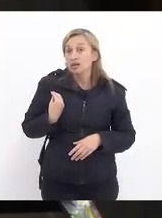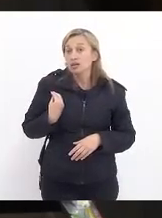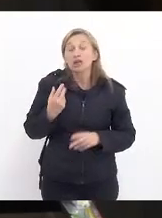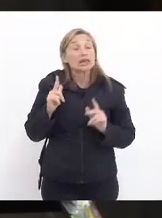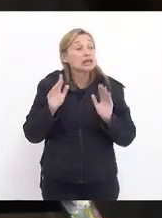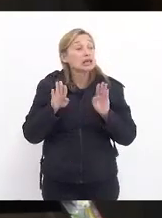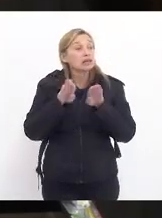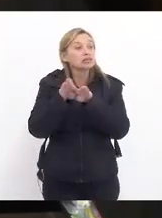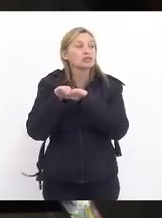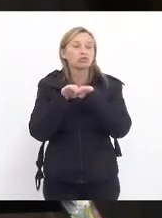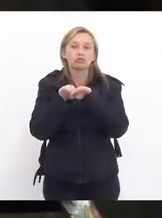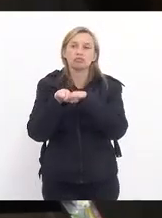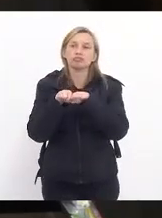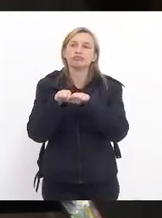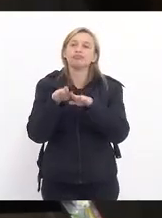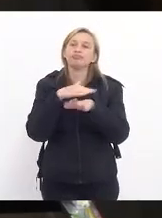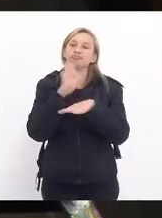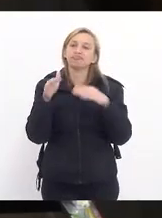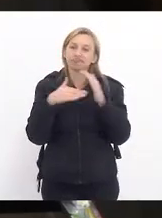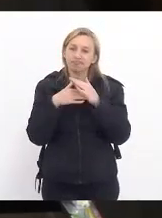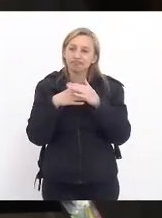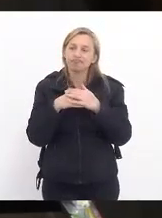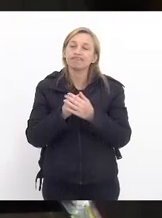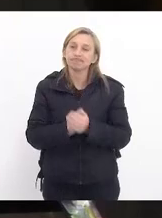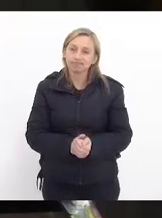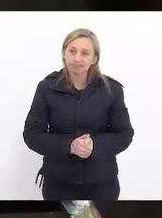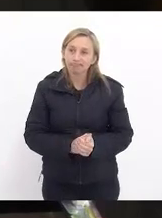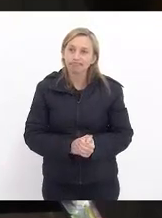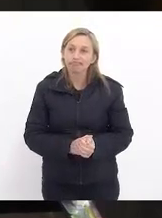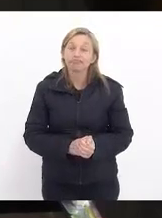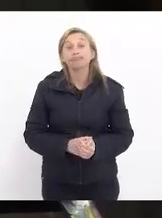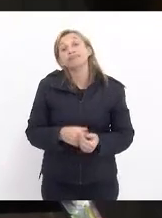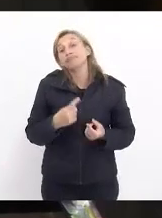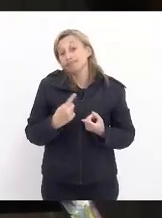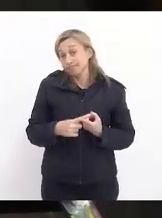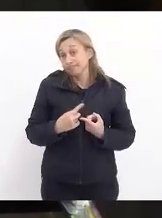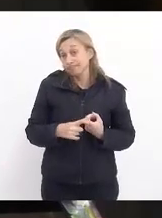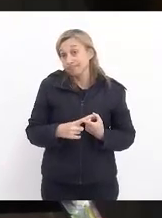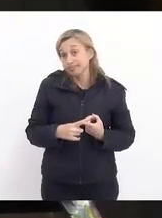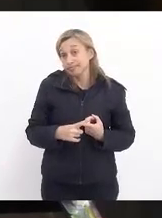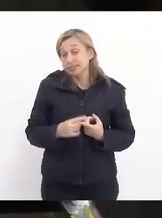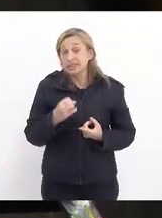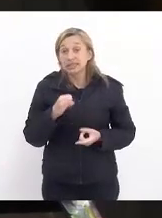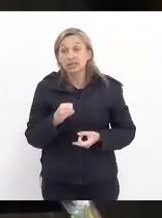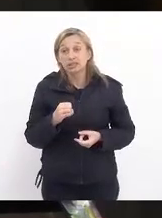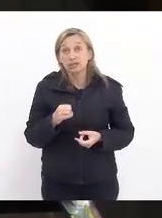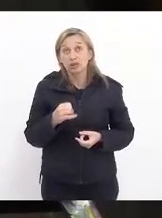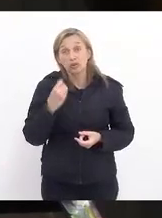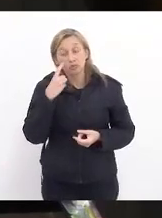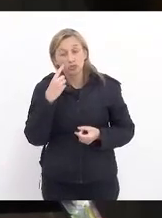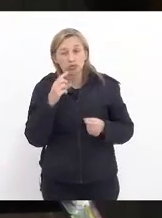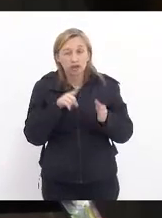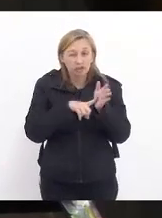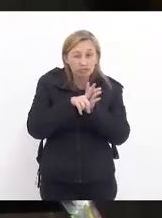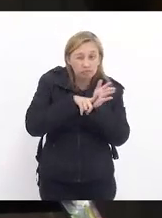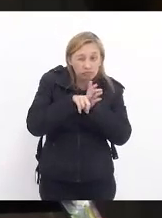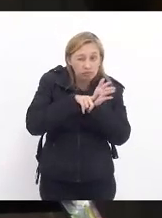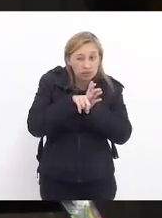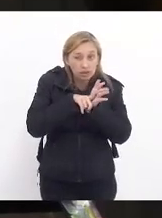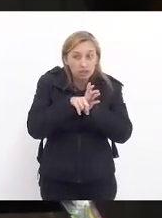que ser igual para todos até porque se formos ponderar